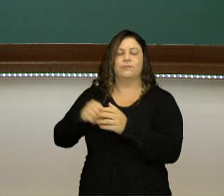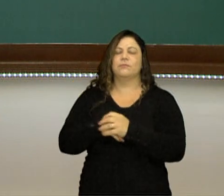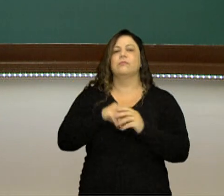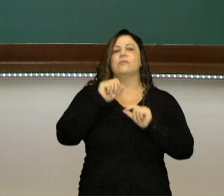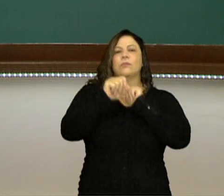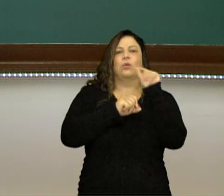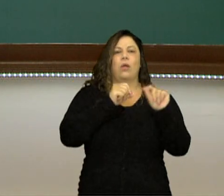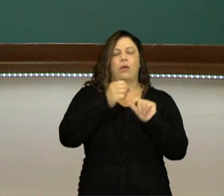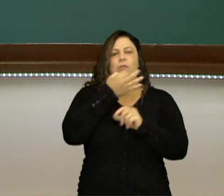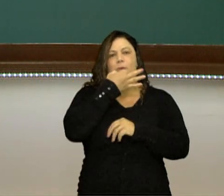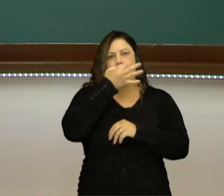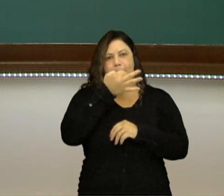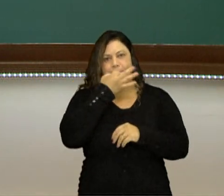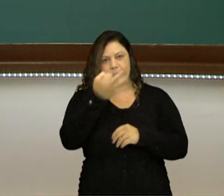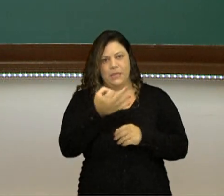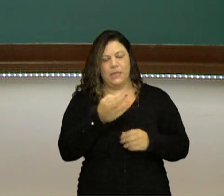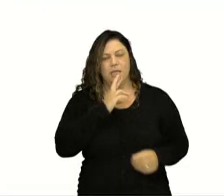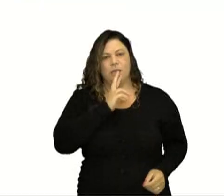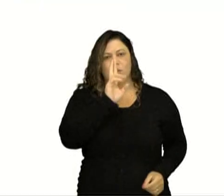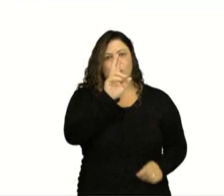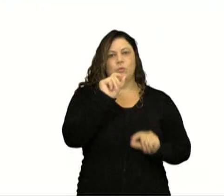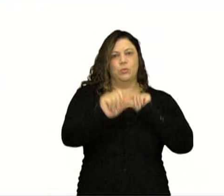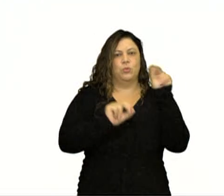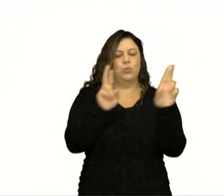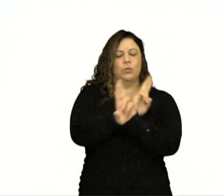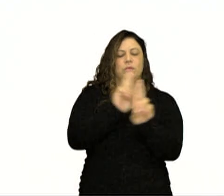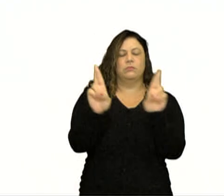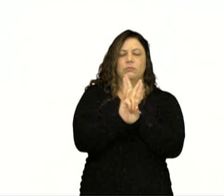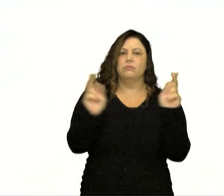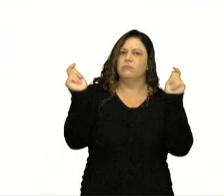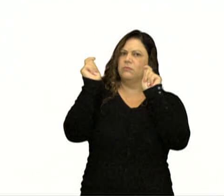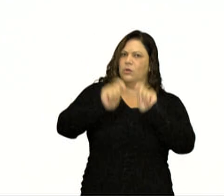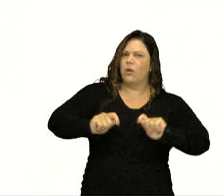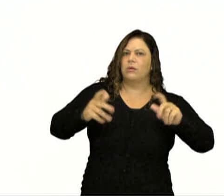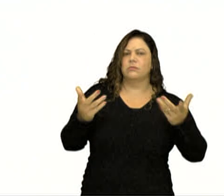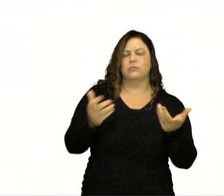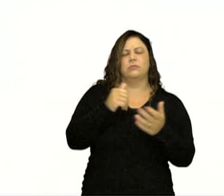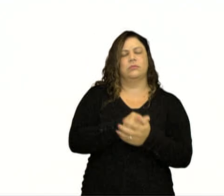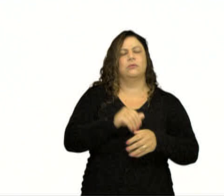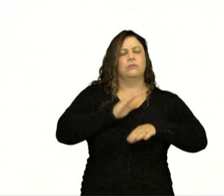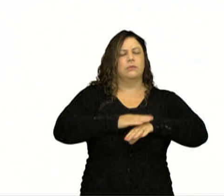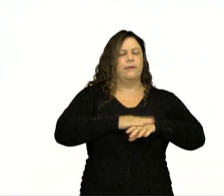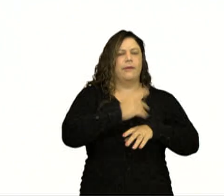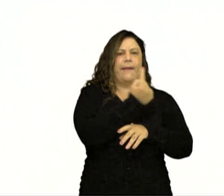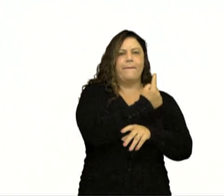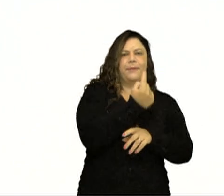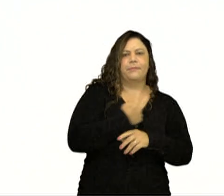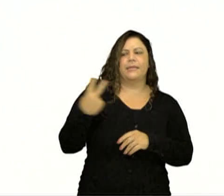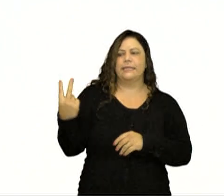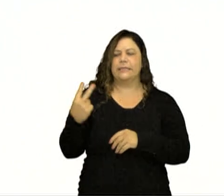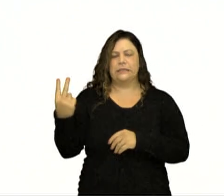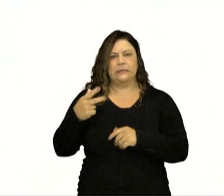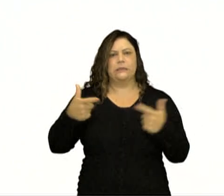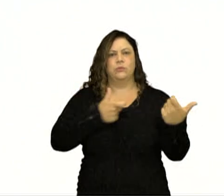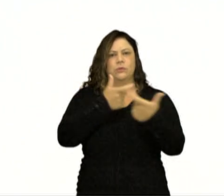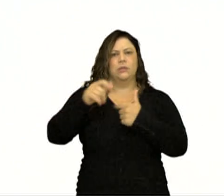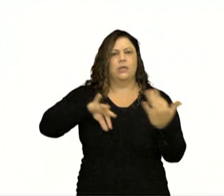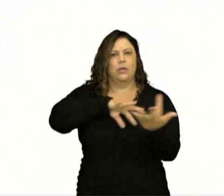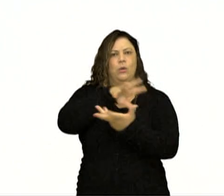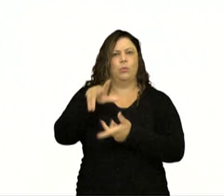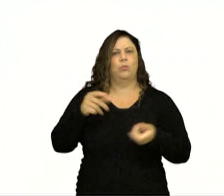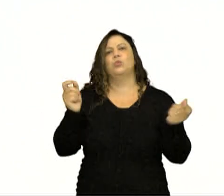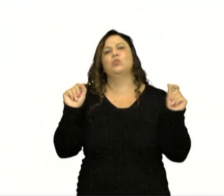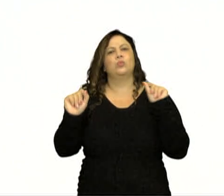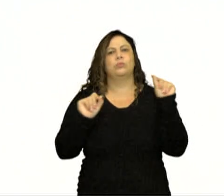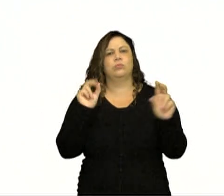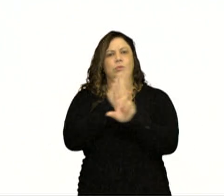sugestão de resposta. Então, que relação pode ser feita entre a Primeira e a Segunda Guerra Mundial? A Segunda Guerra Mundial se